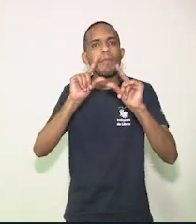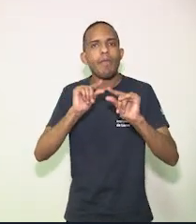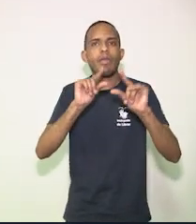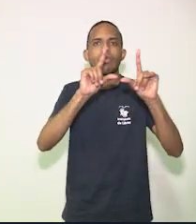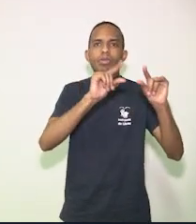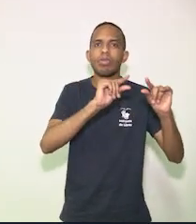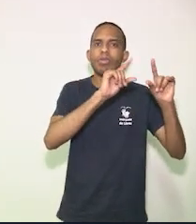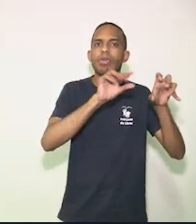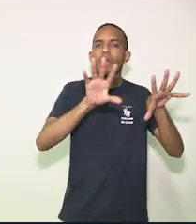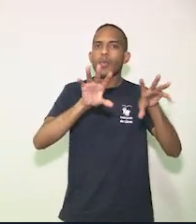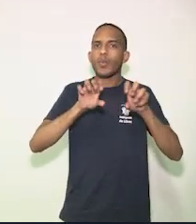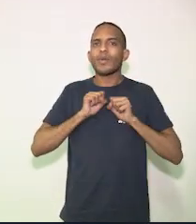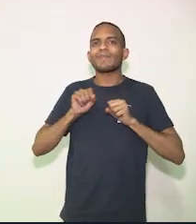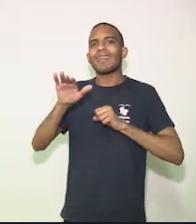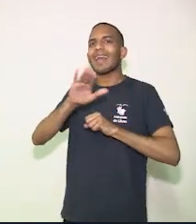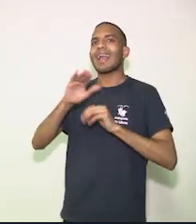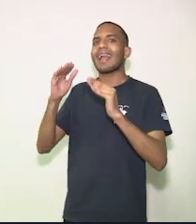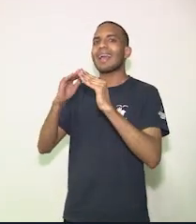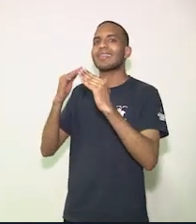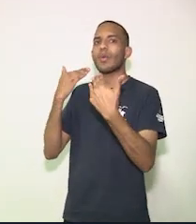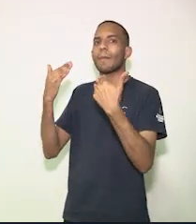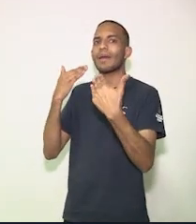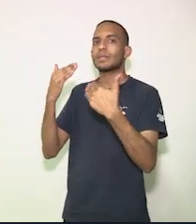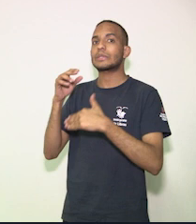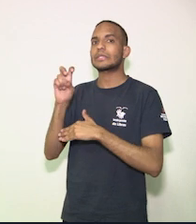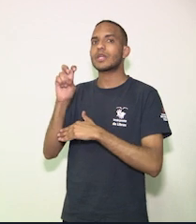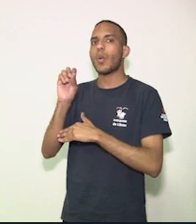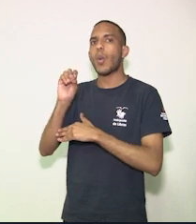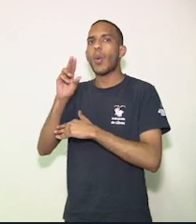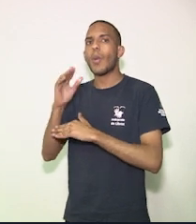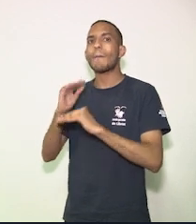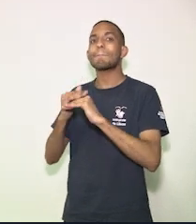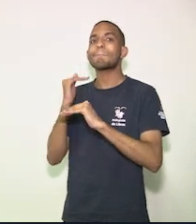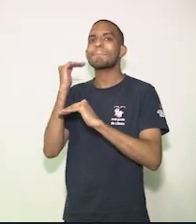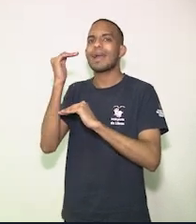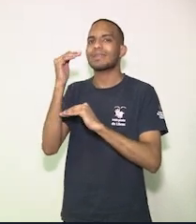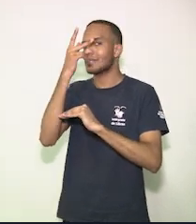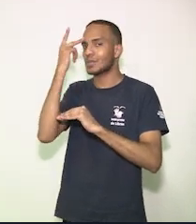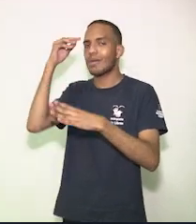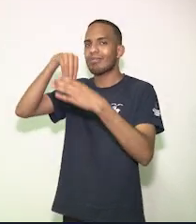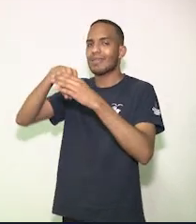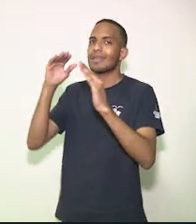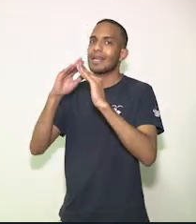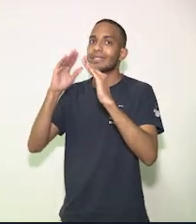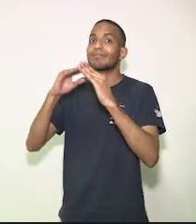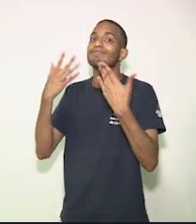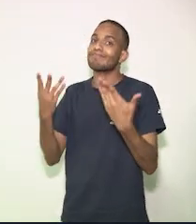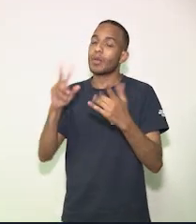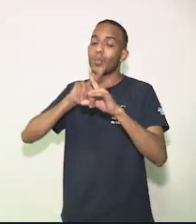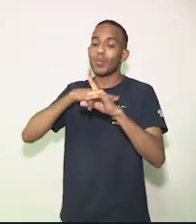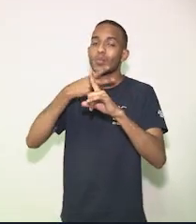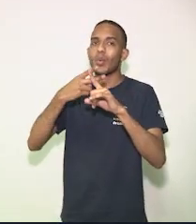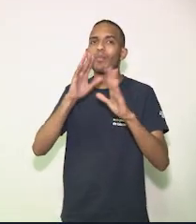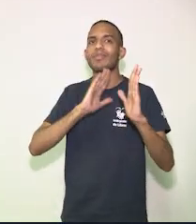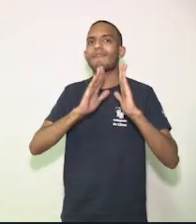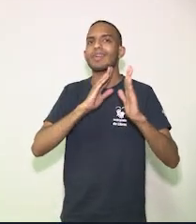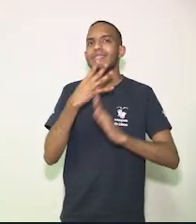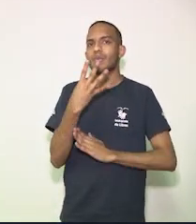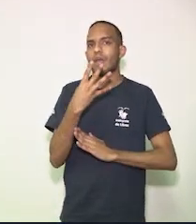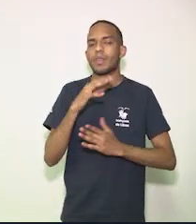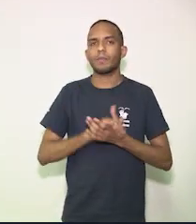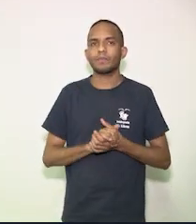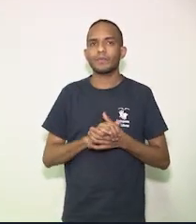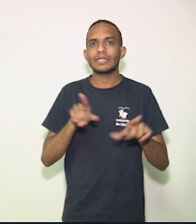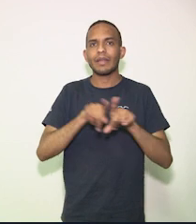consistentemente menores que nos domicílios com 5 ou mais moradores, chegando ao dobro na fase